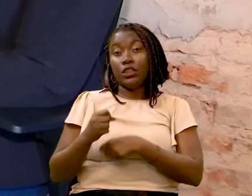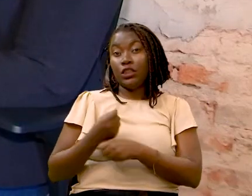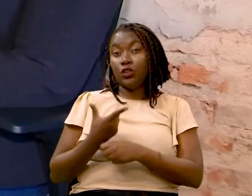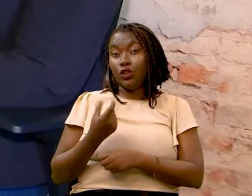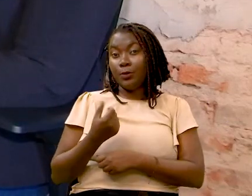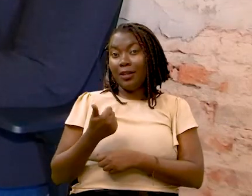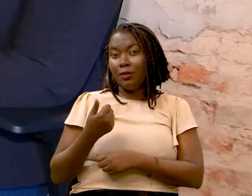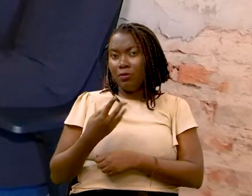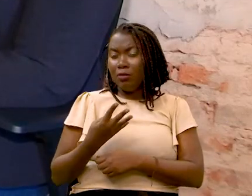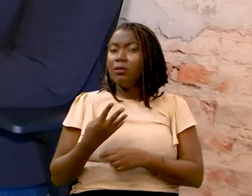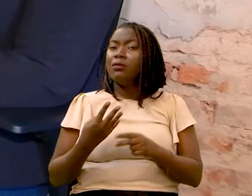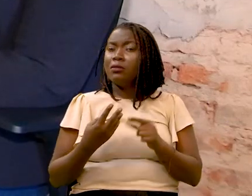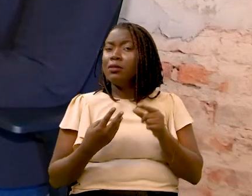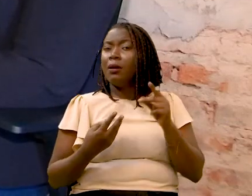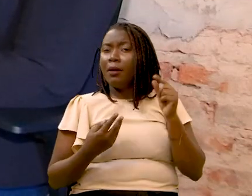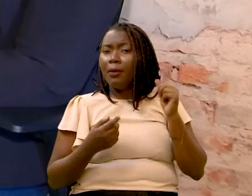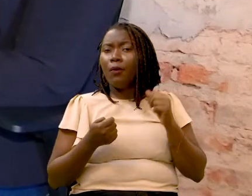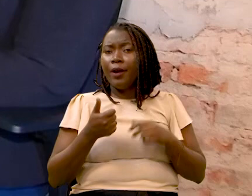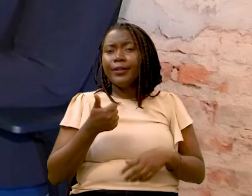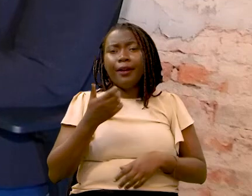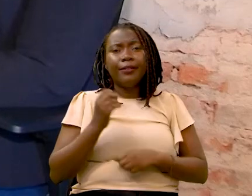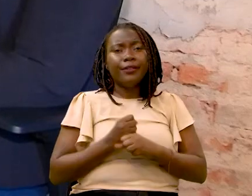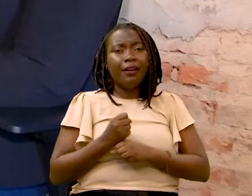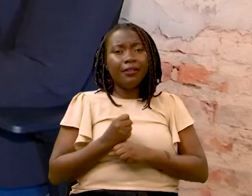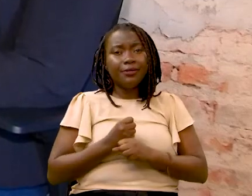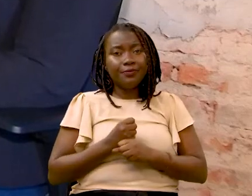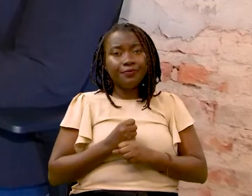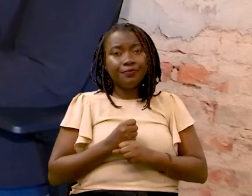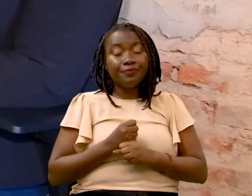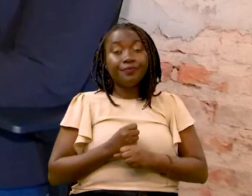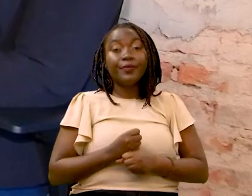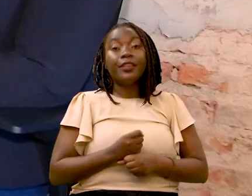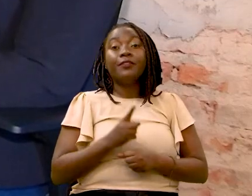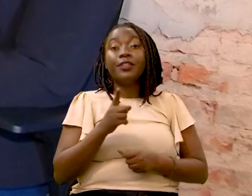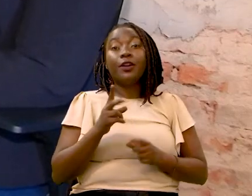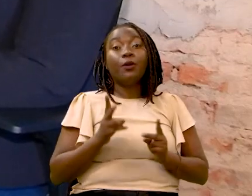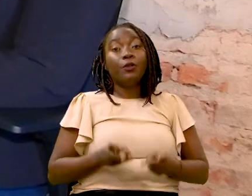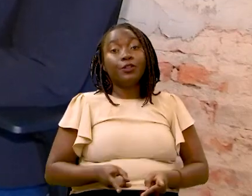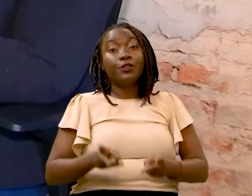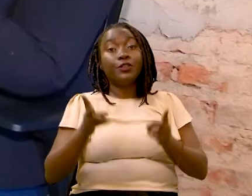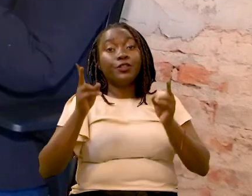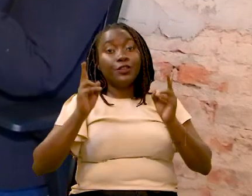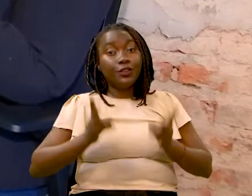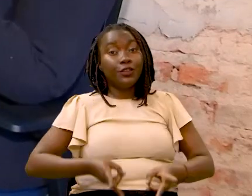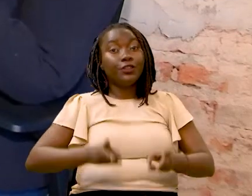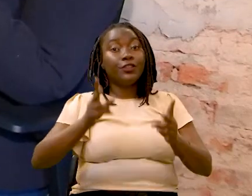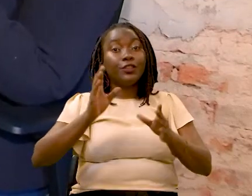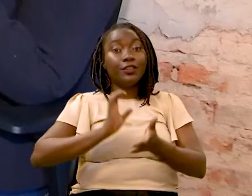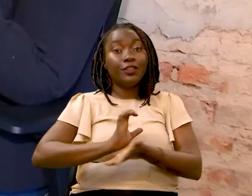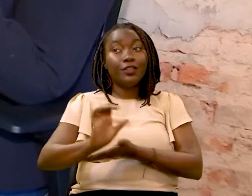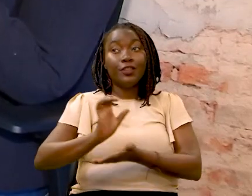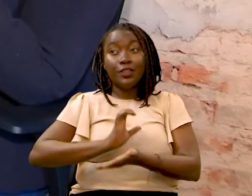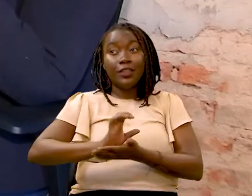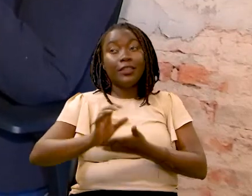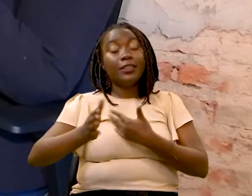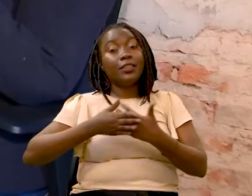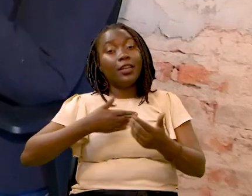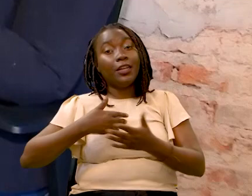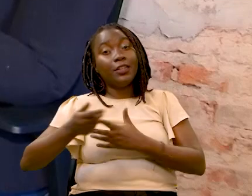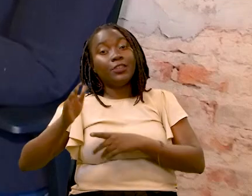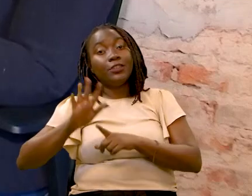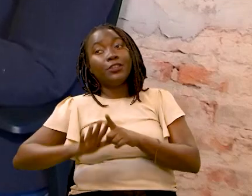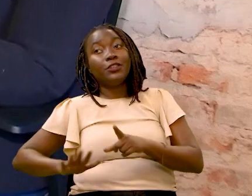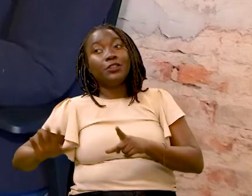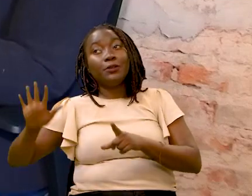voltei em 2014. Já faz um tempinho, quase 10 anos. Então. E você continua sempre